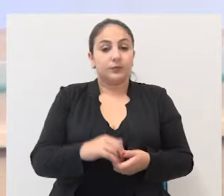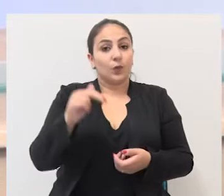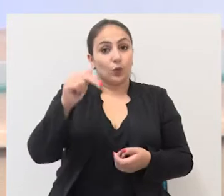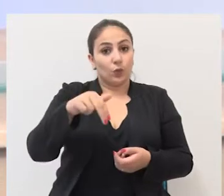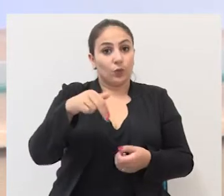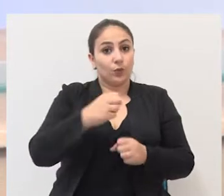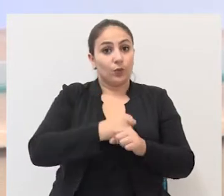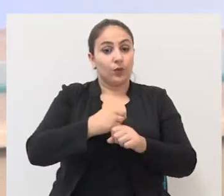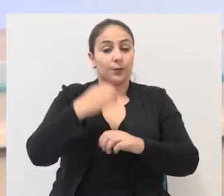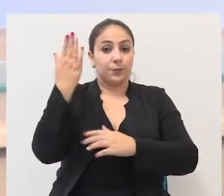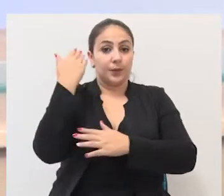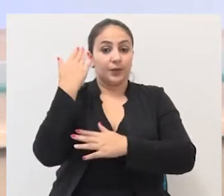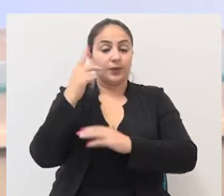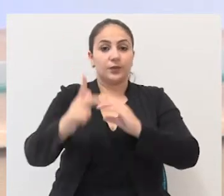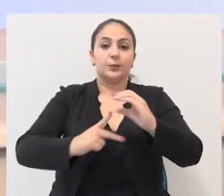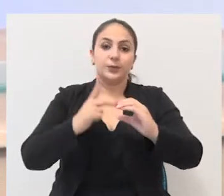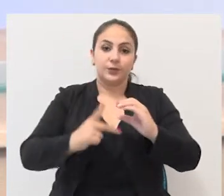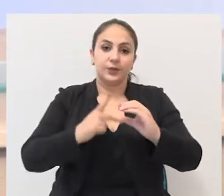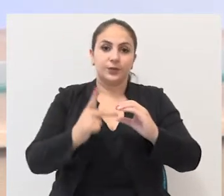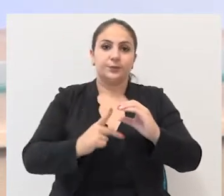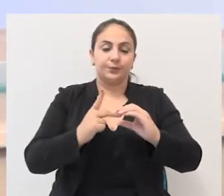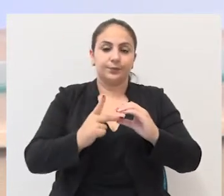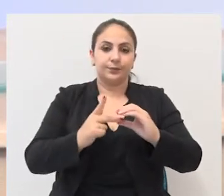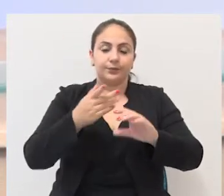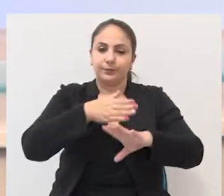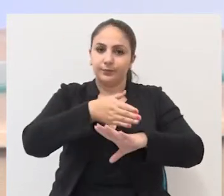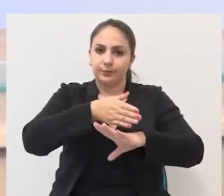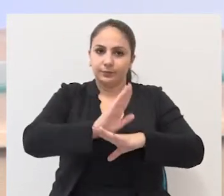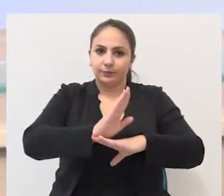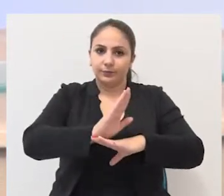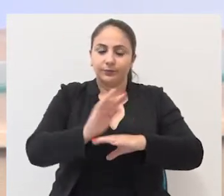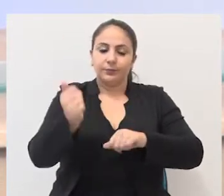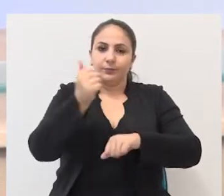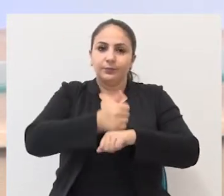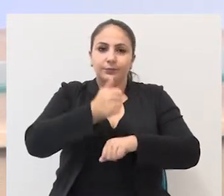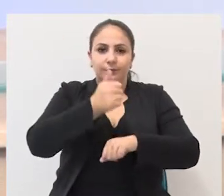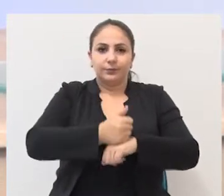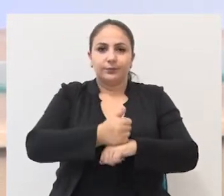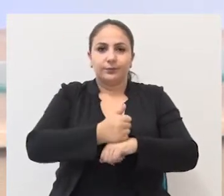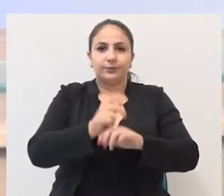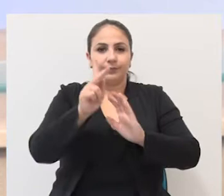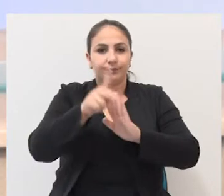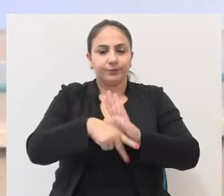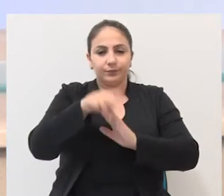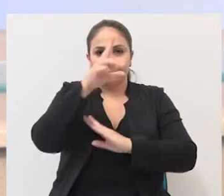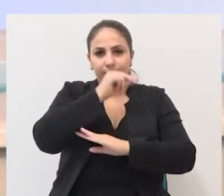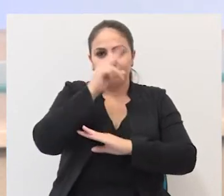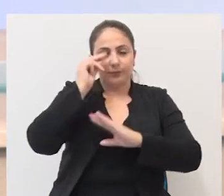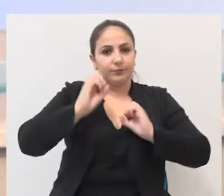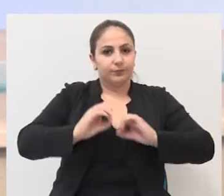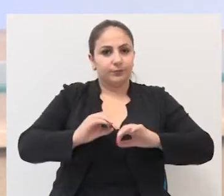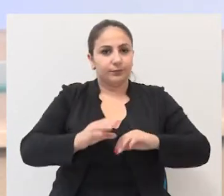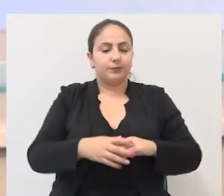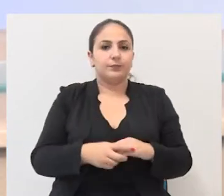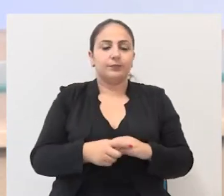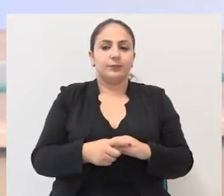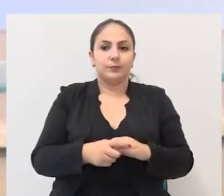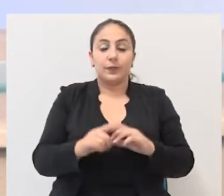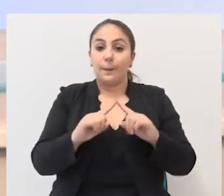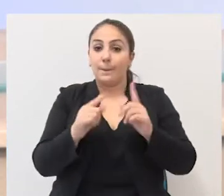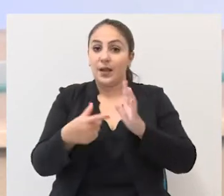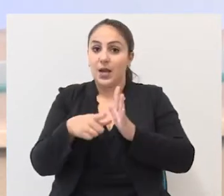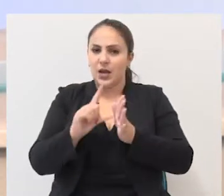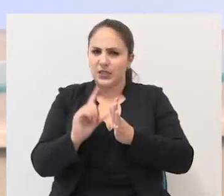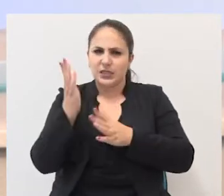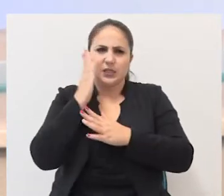Em novembro do ano passado, a Câmara de Vereadores aprovou um substitutivo ao Plano Municipal da Educação.